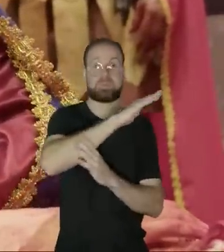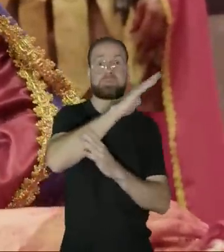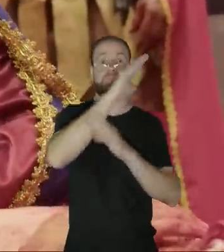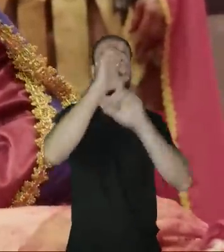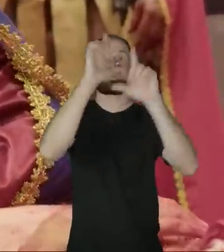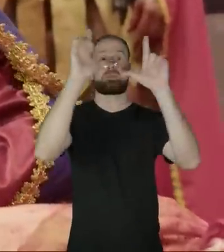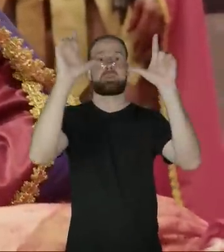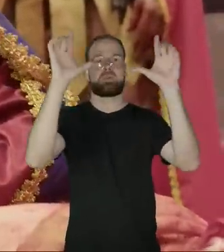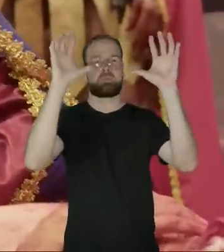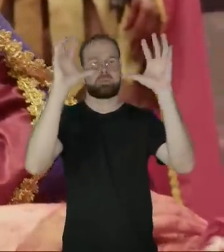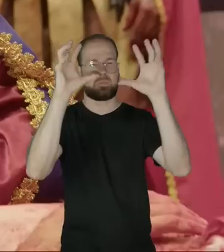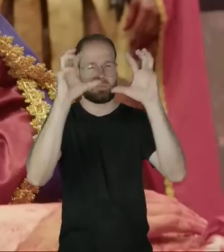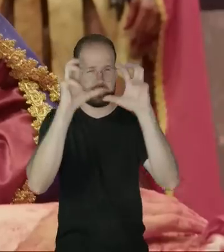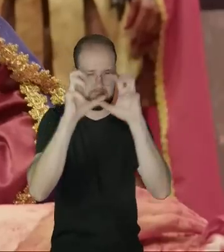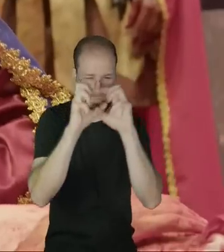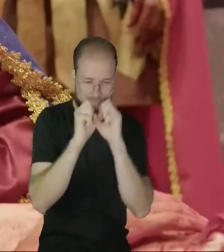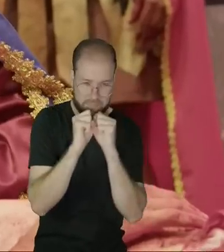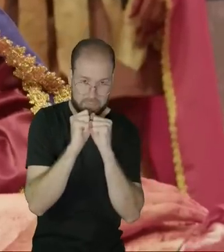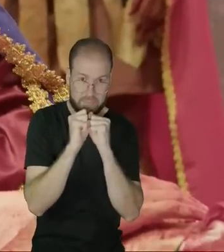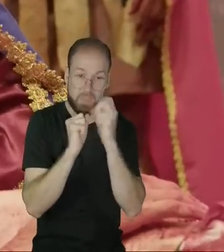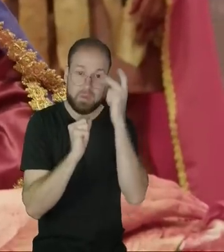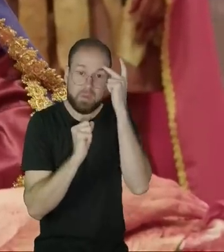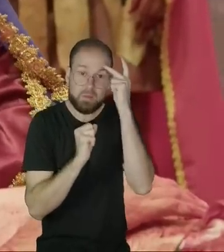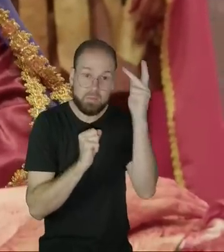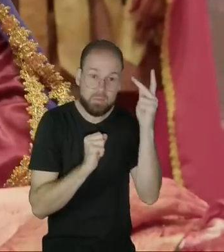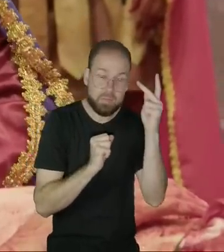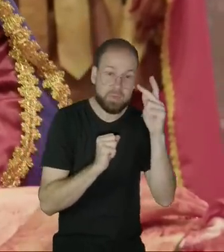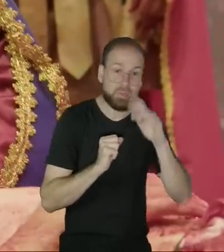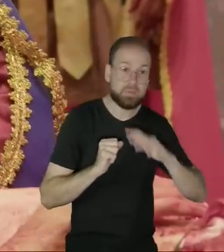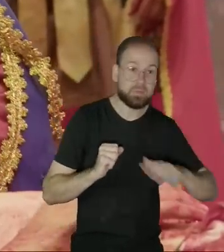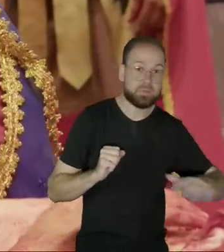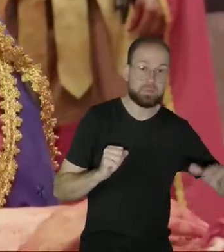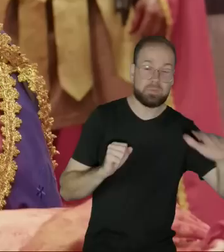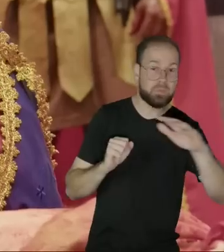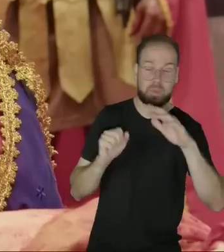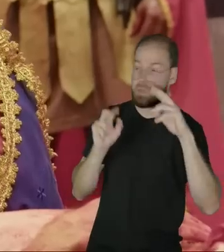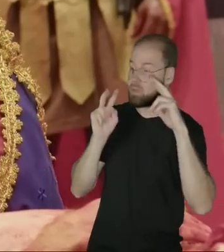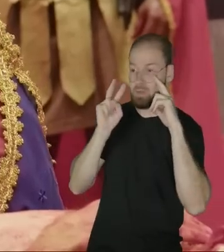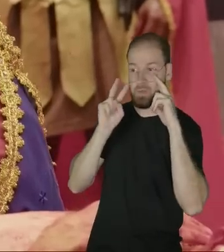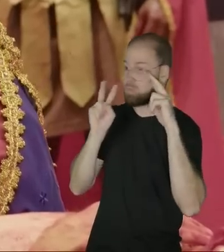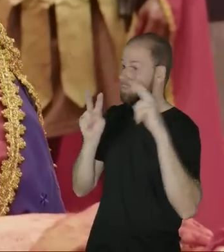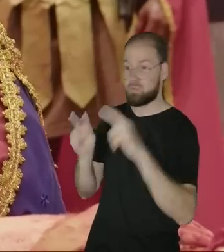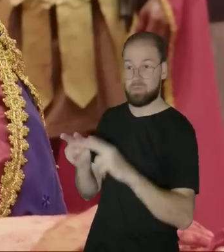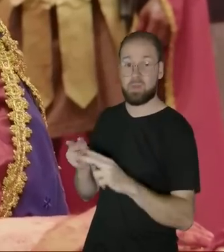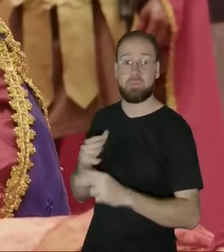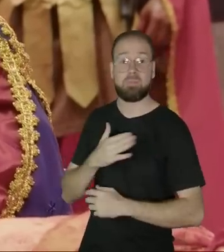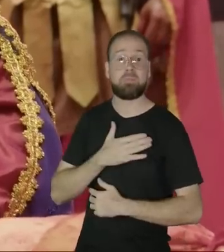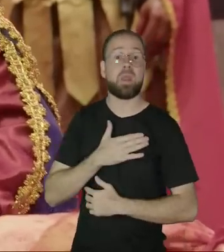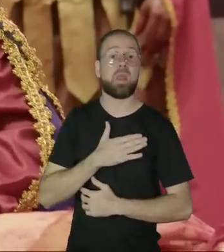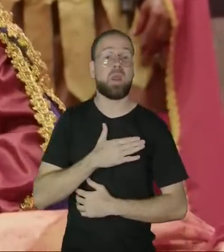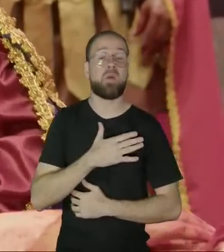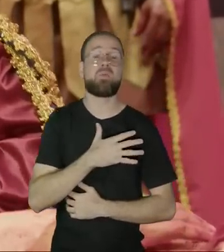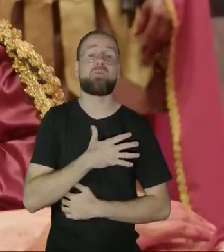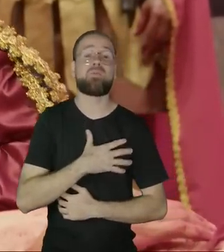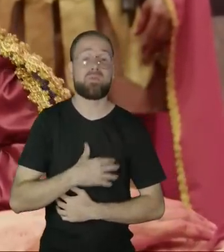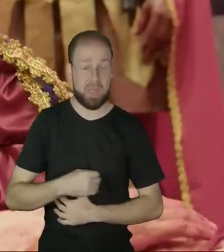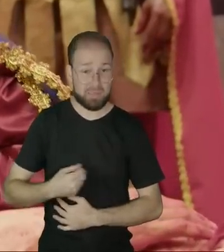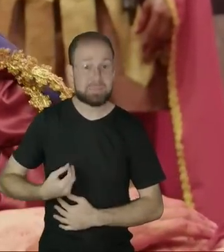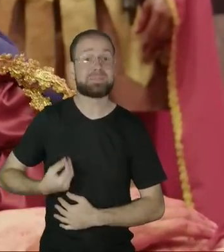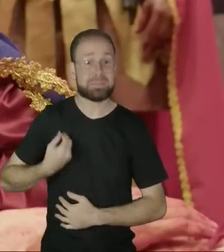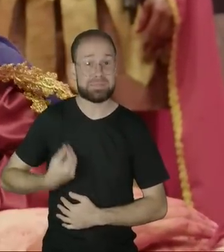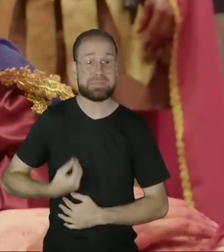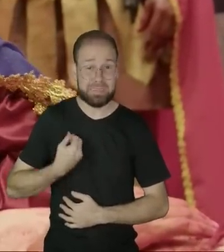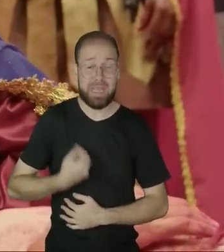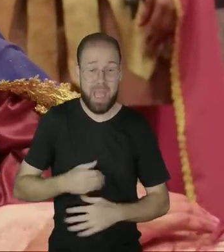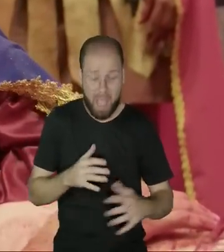Que a natureza não veja que meu filho está